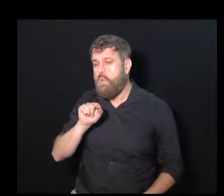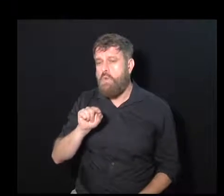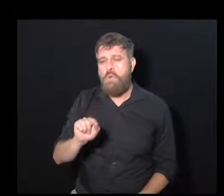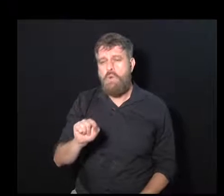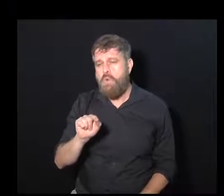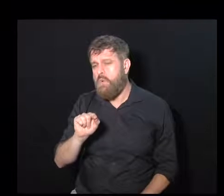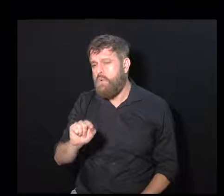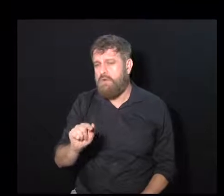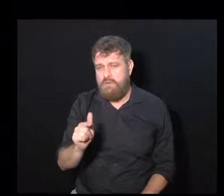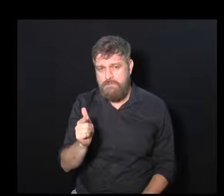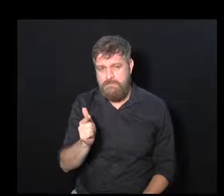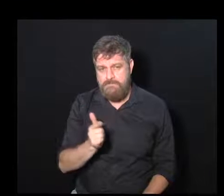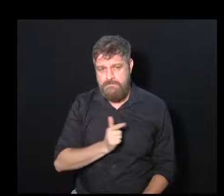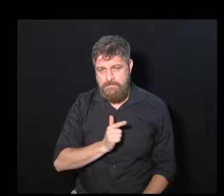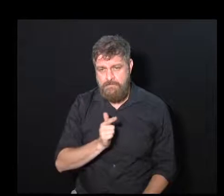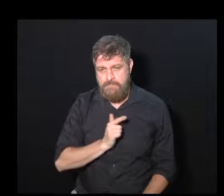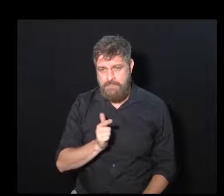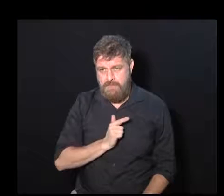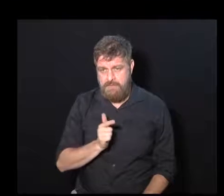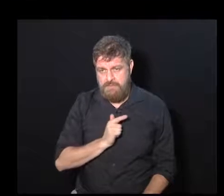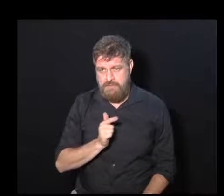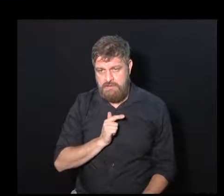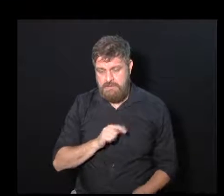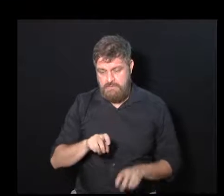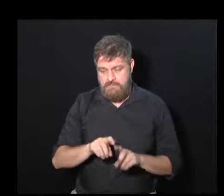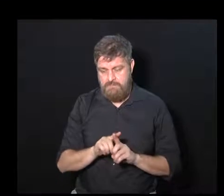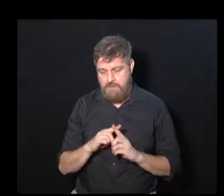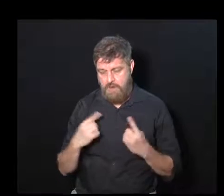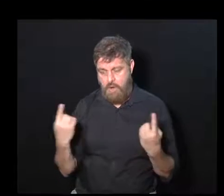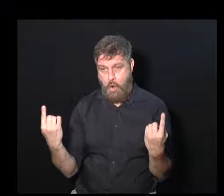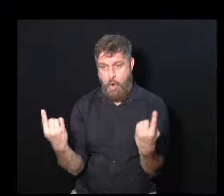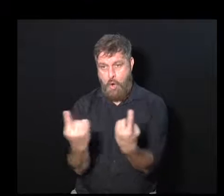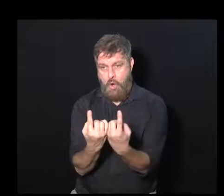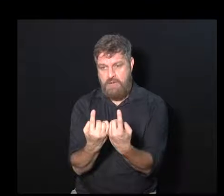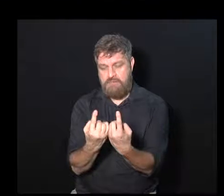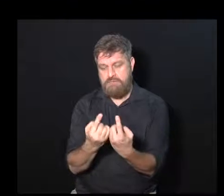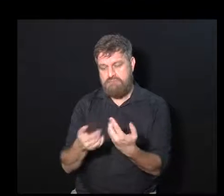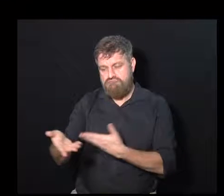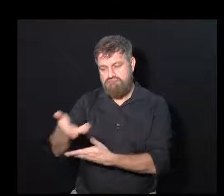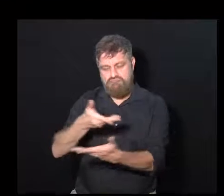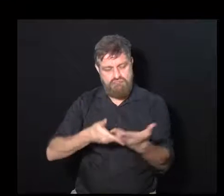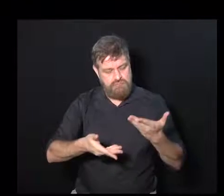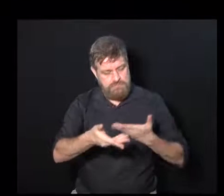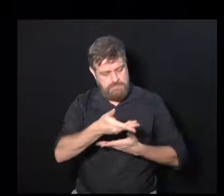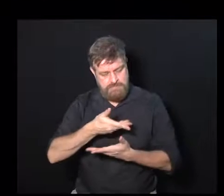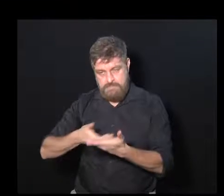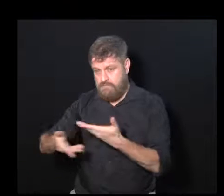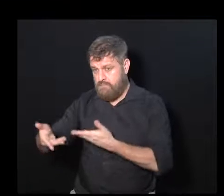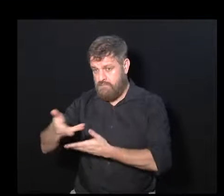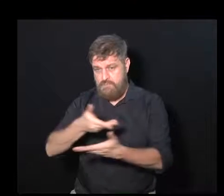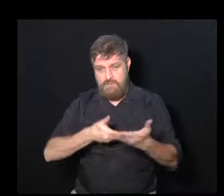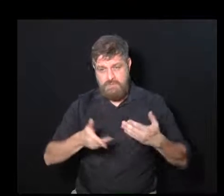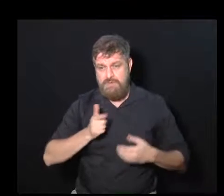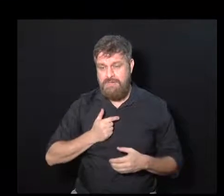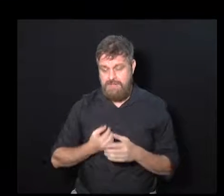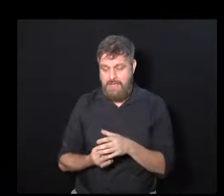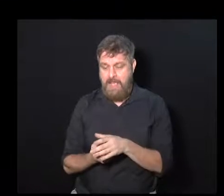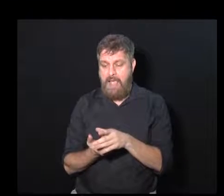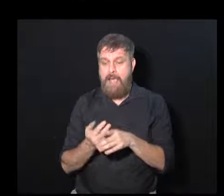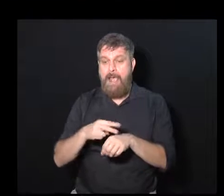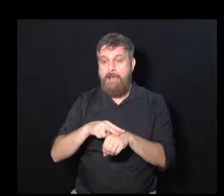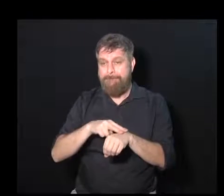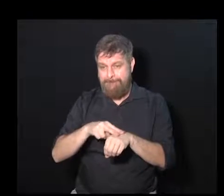Ciranda é que tem essa troca, fazer uma roda de conversa e tem essa troca de experiências utilizando as plantas